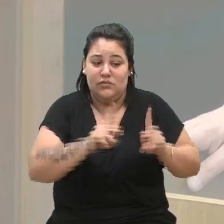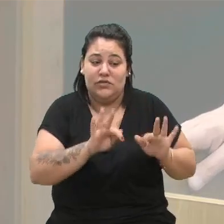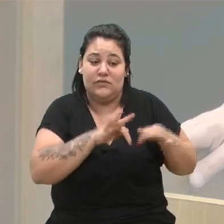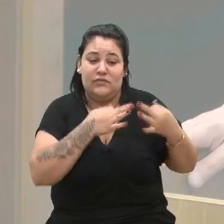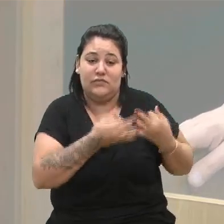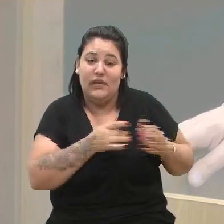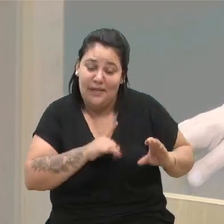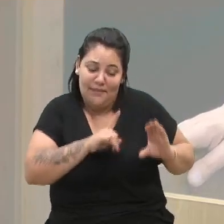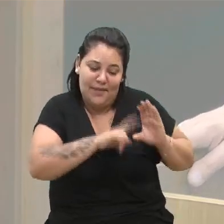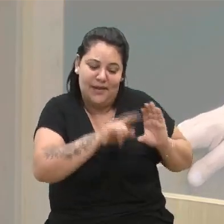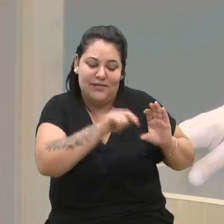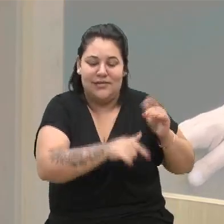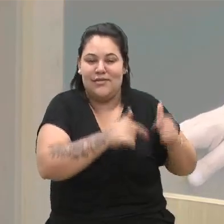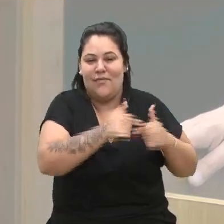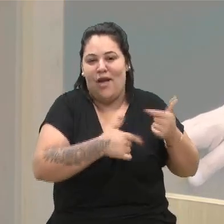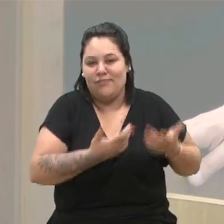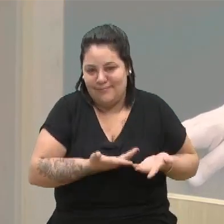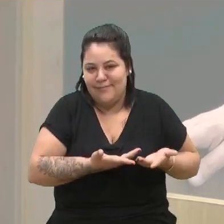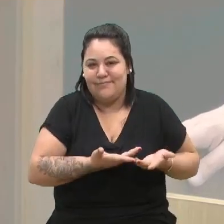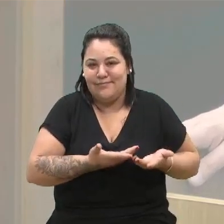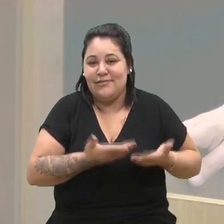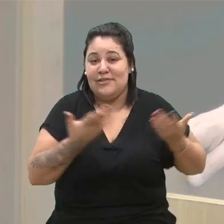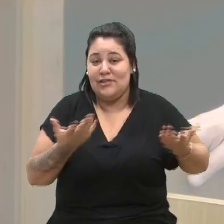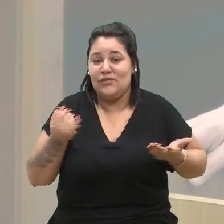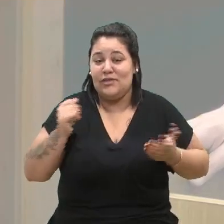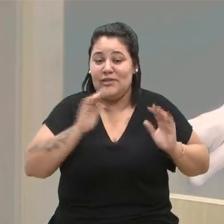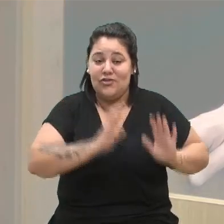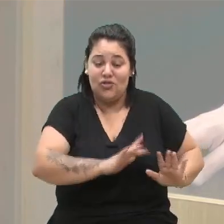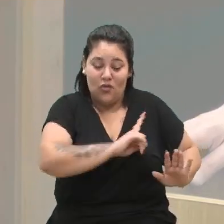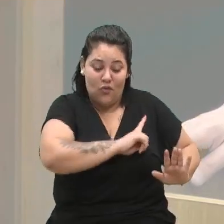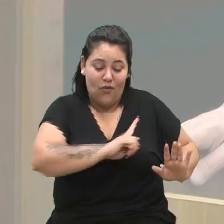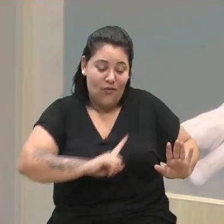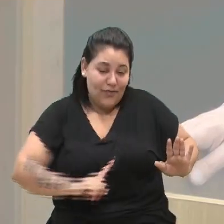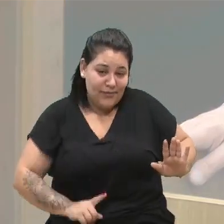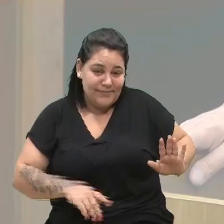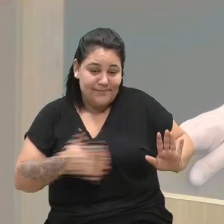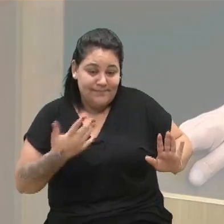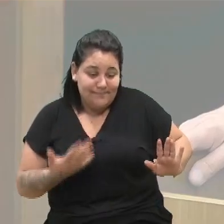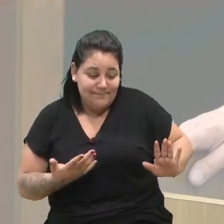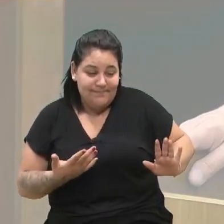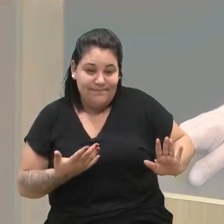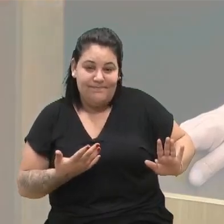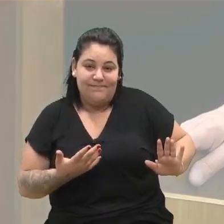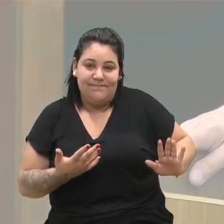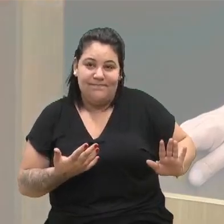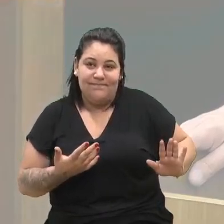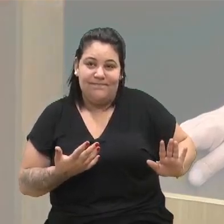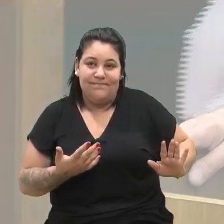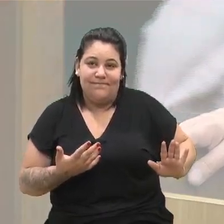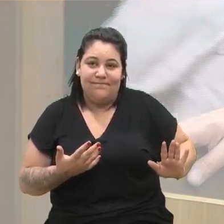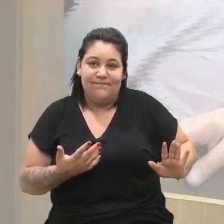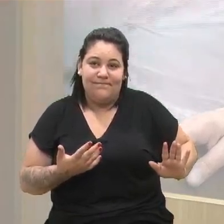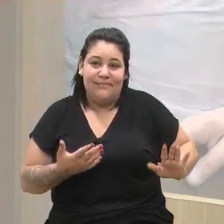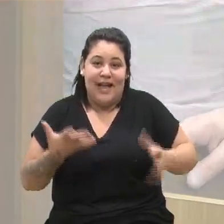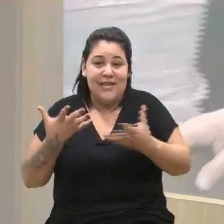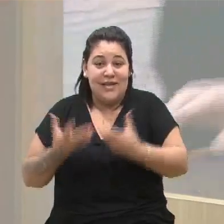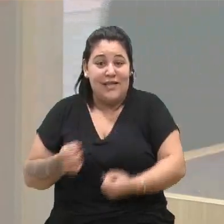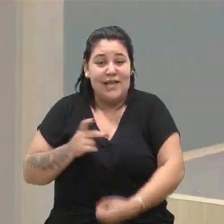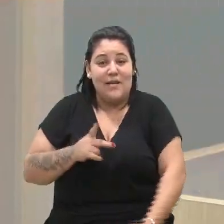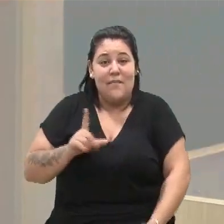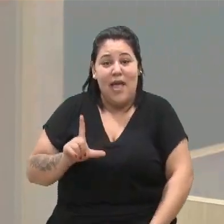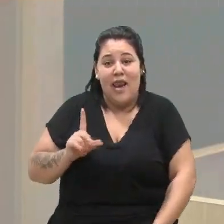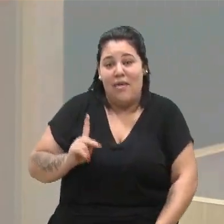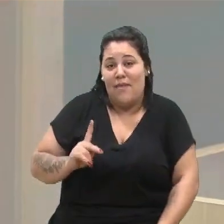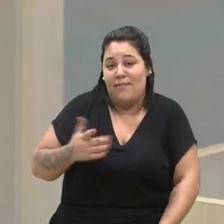desse serviço aí. Então, se a gente deixar o governo passar essa PLP,